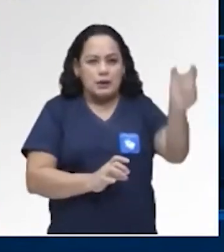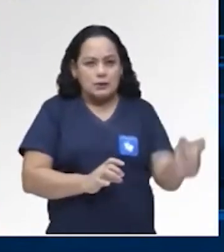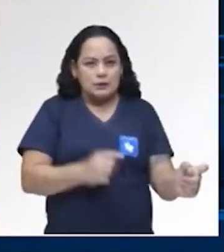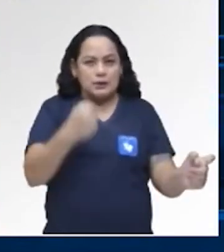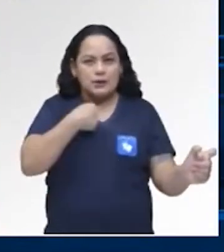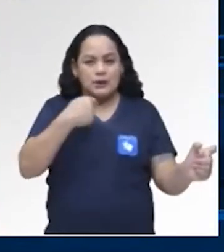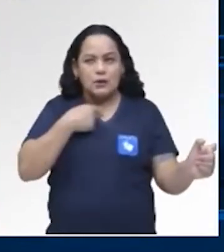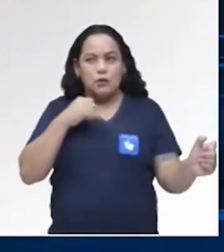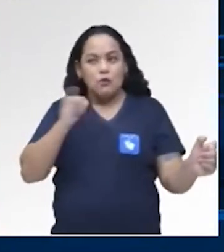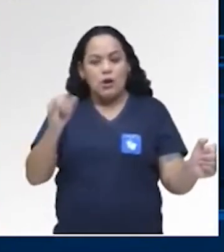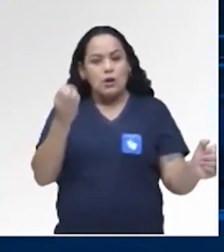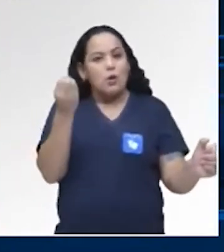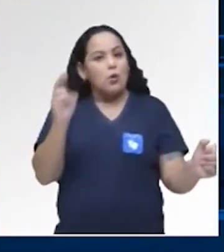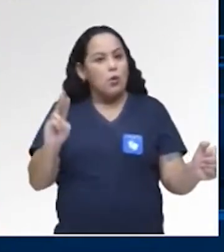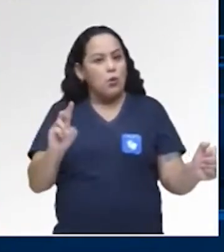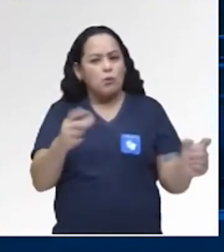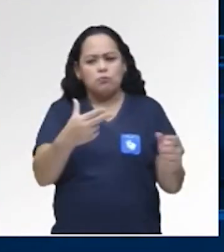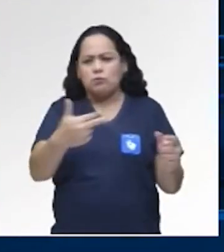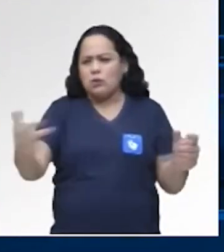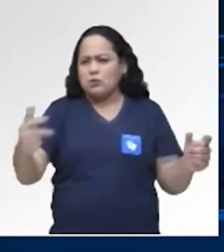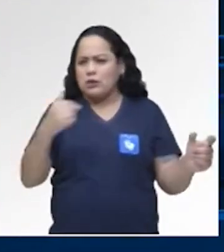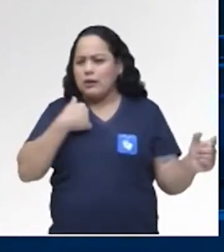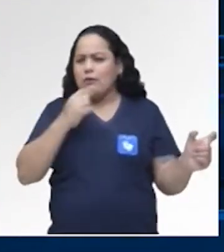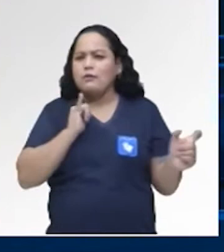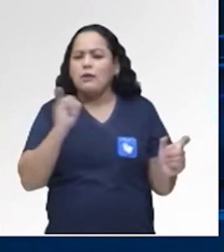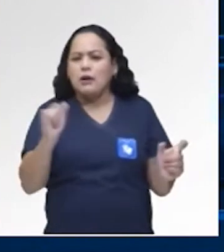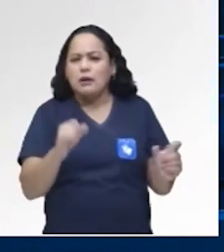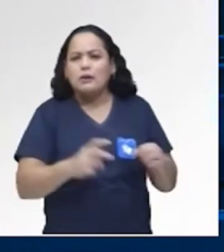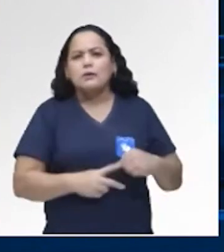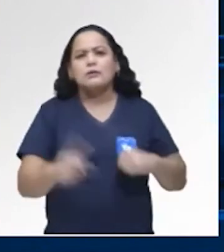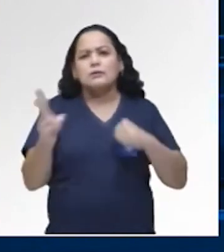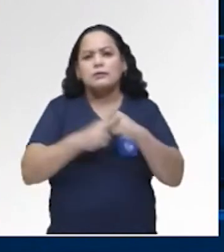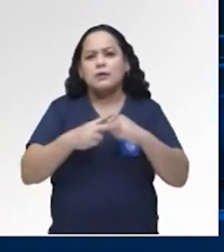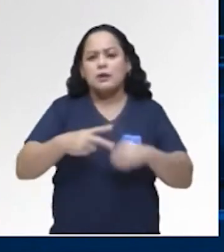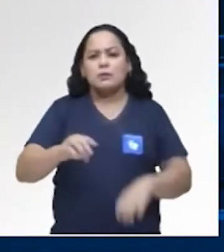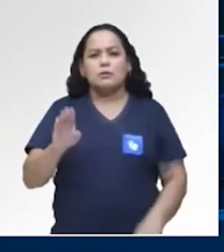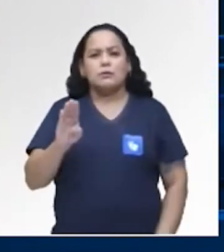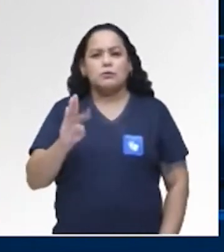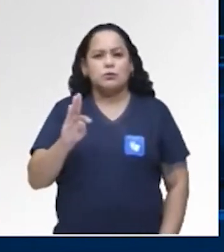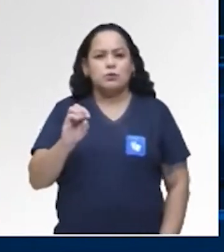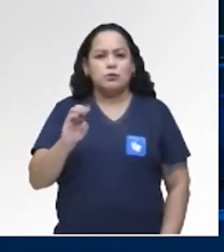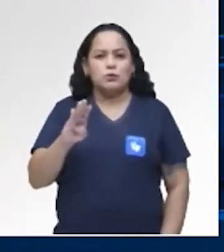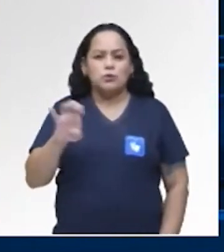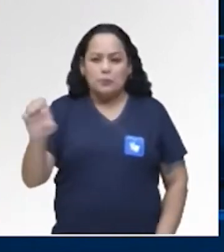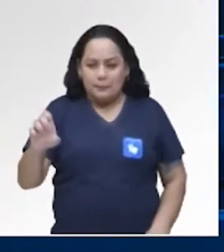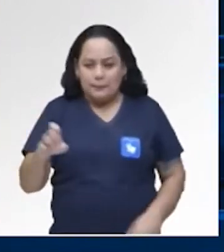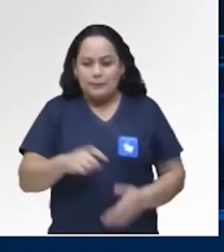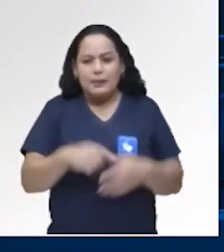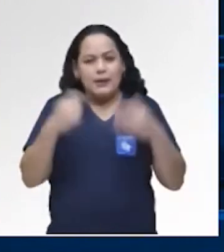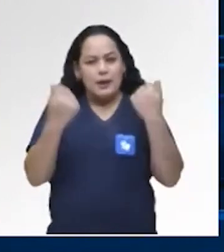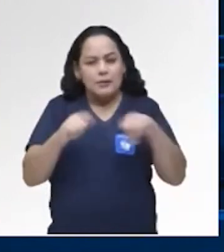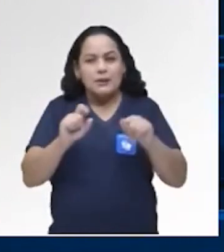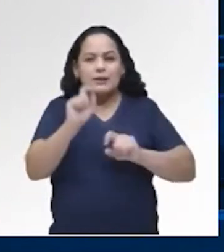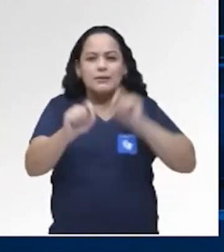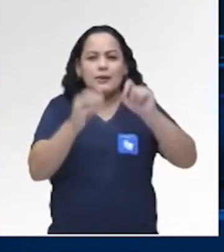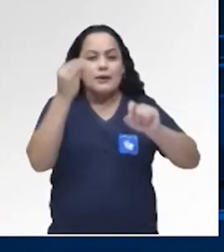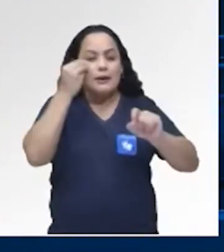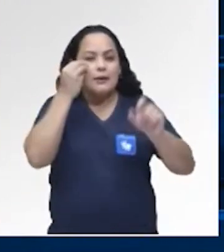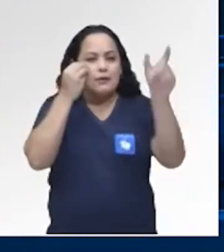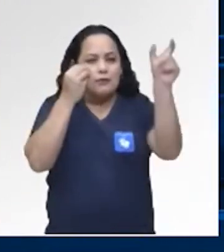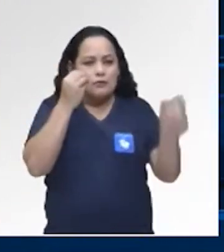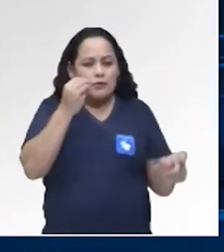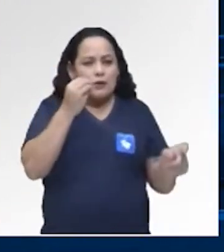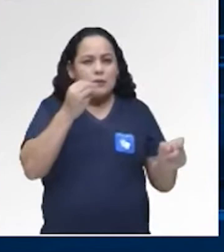ou daquilo que eu falo. O verbo to be, devidamente conjugado com o sujeito. Né? Eu tenho que analisar quem é o sujeito e conjugar o verbo